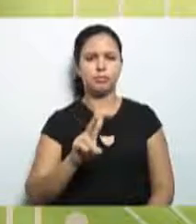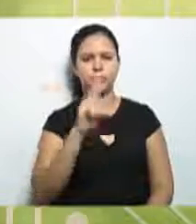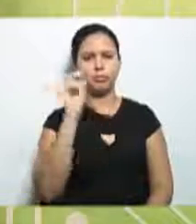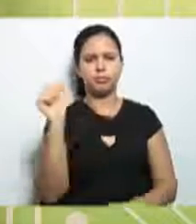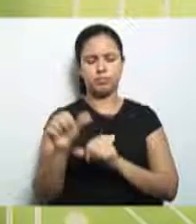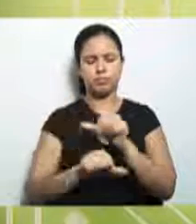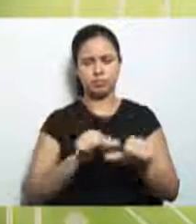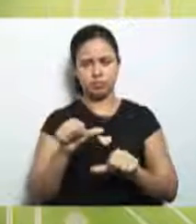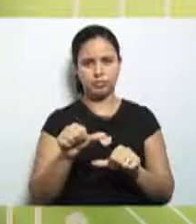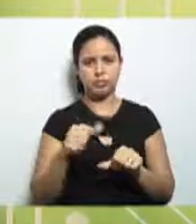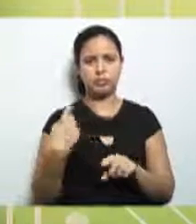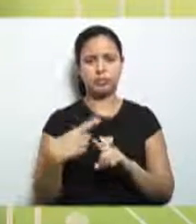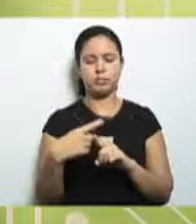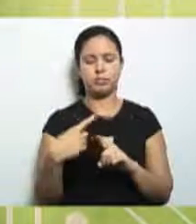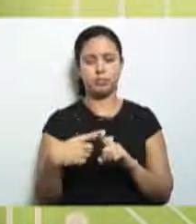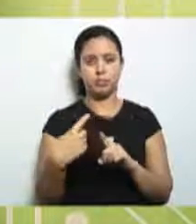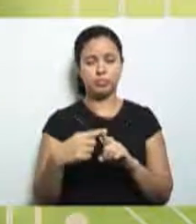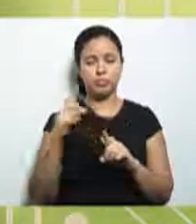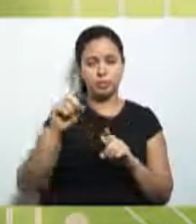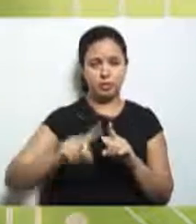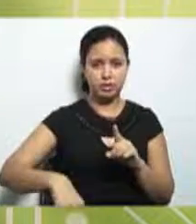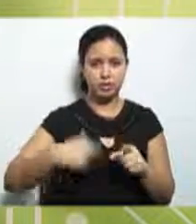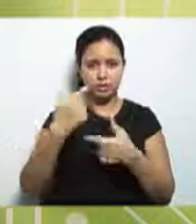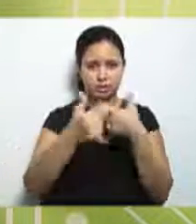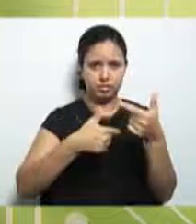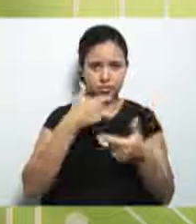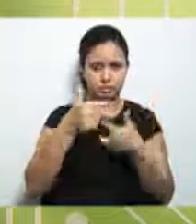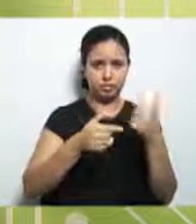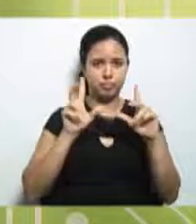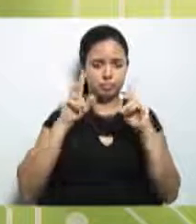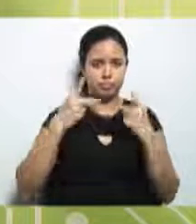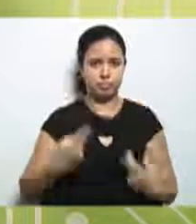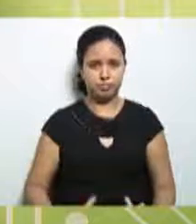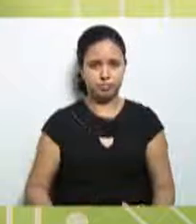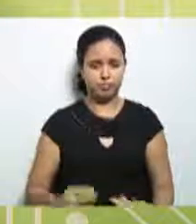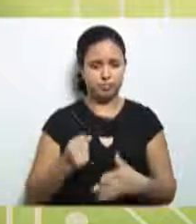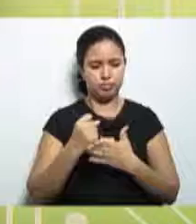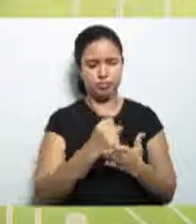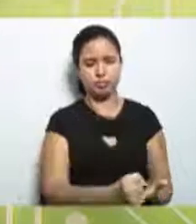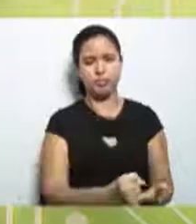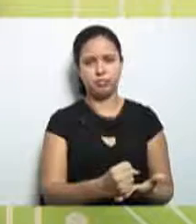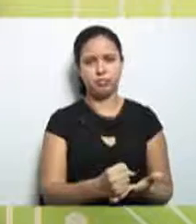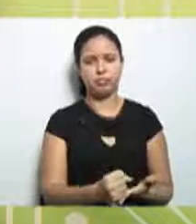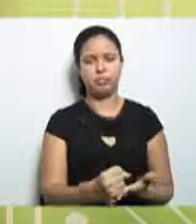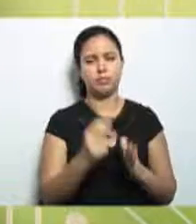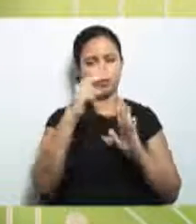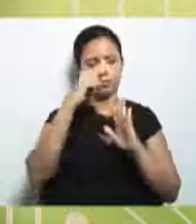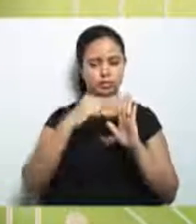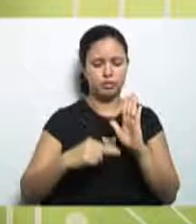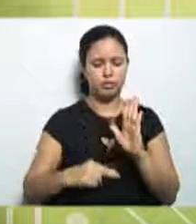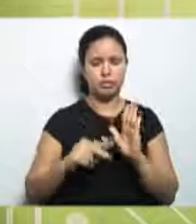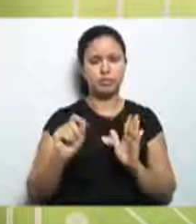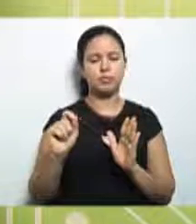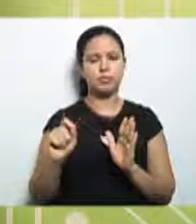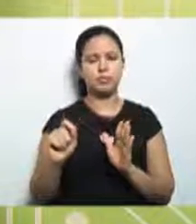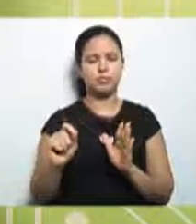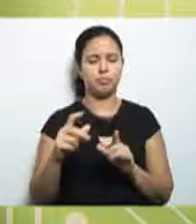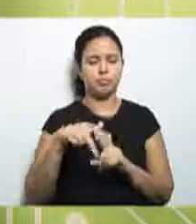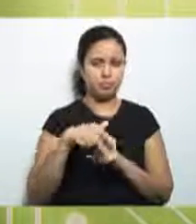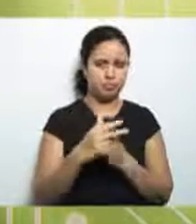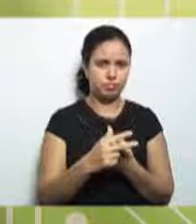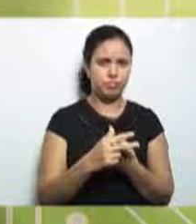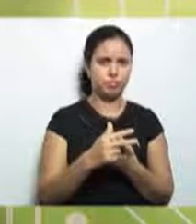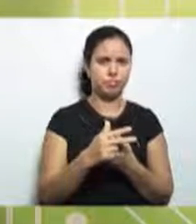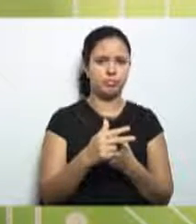de troca porque há o trabalho humano empregado nele. Como a gente leu aqui, uma máquina ela